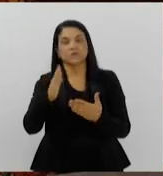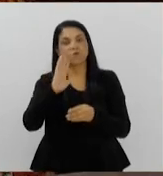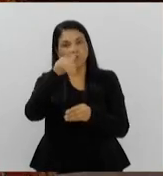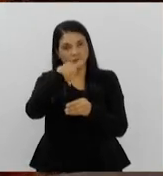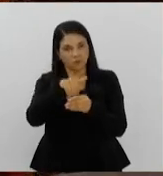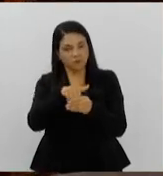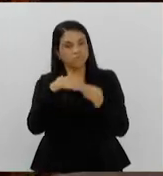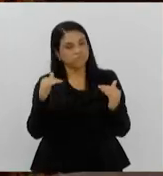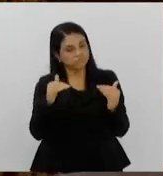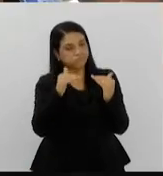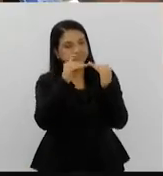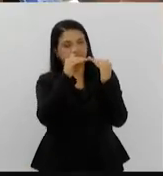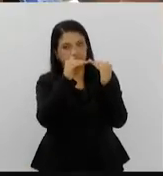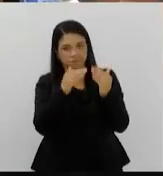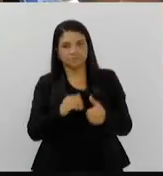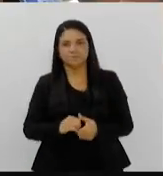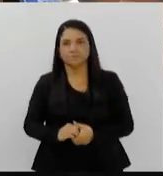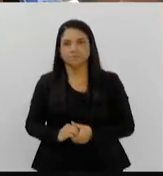votar favoravelmente.